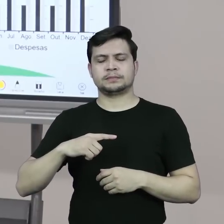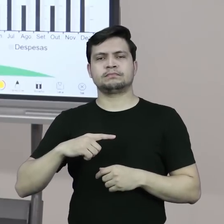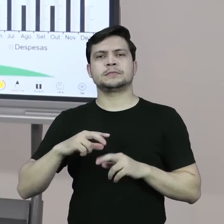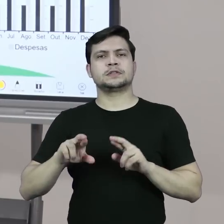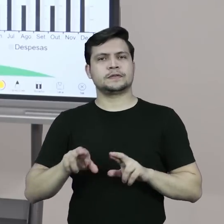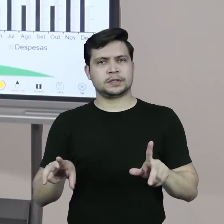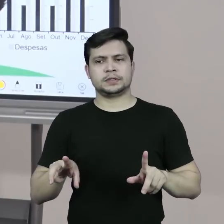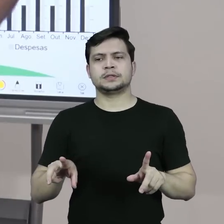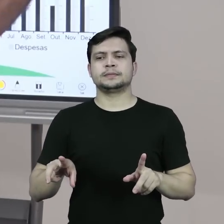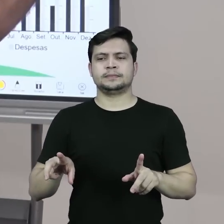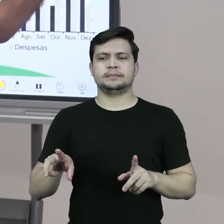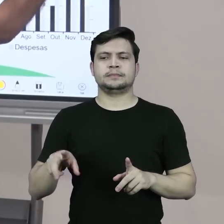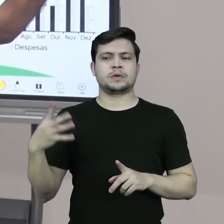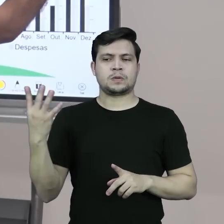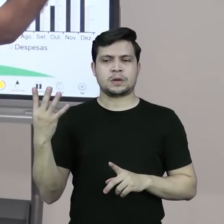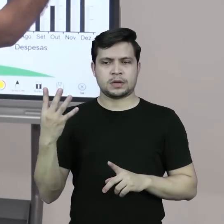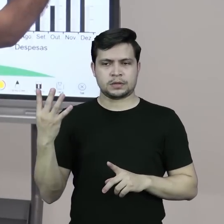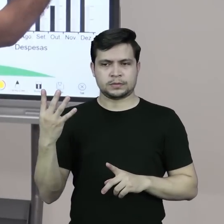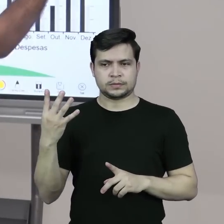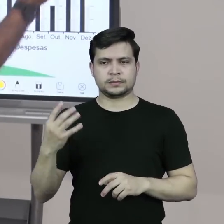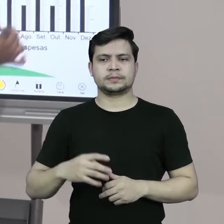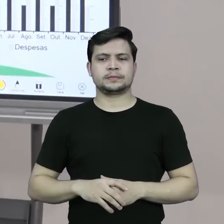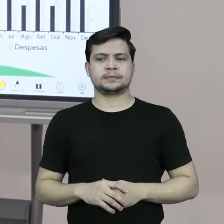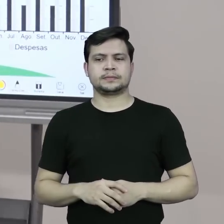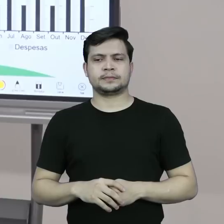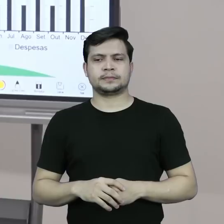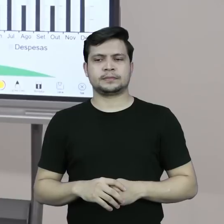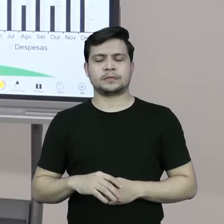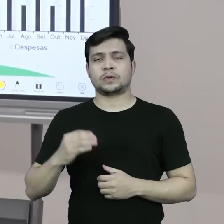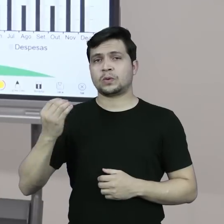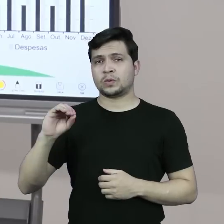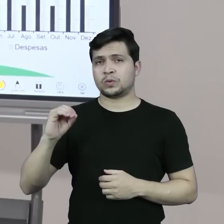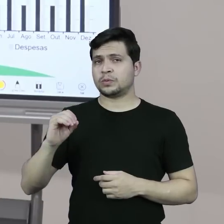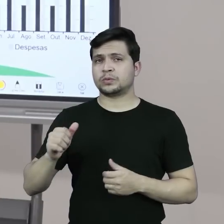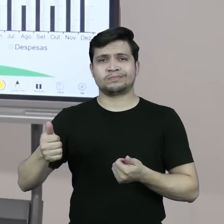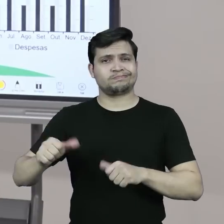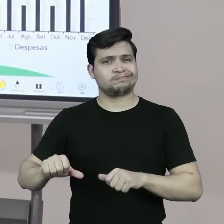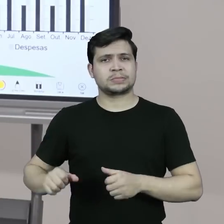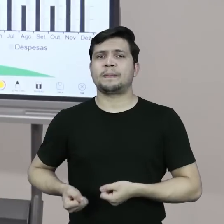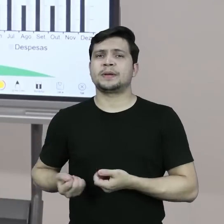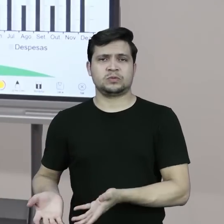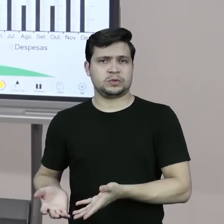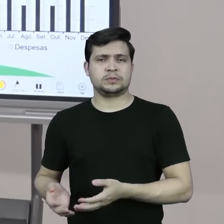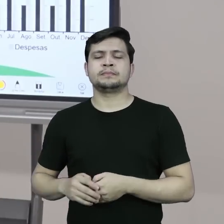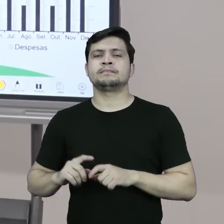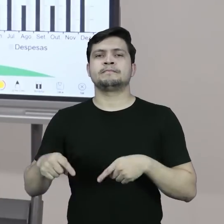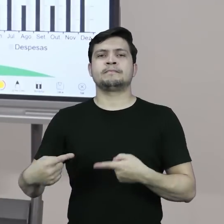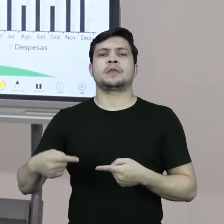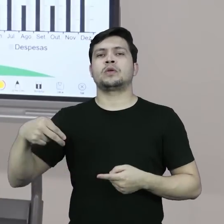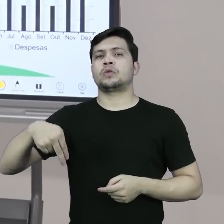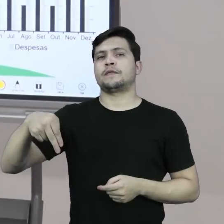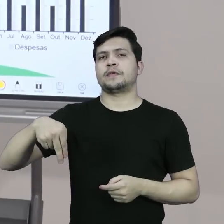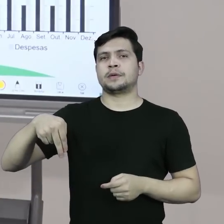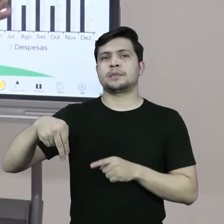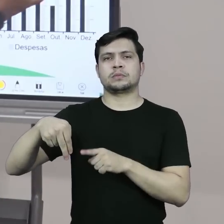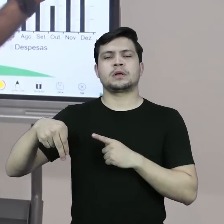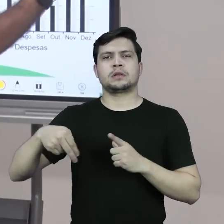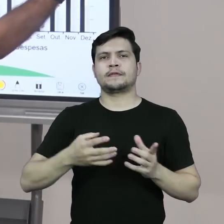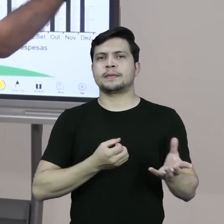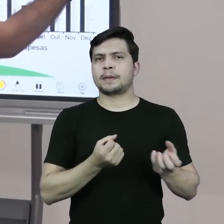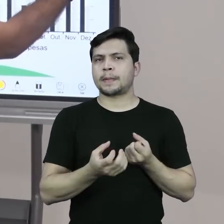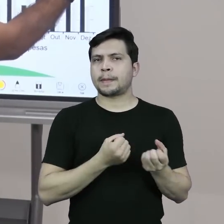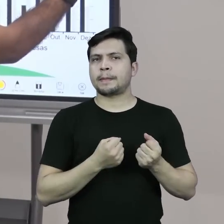2 mais 1. Esses meus dois valores centrais, então eu vou fazer uma média aritmética simples deles dois. Professor,